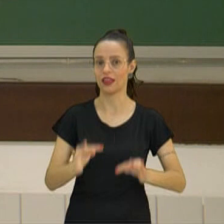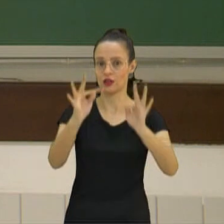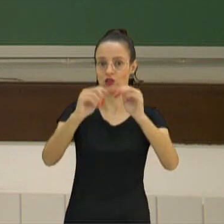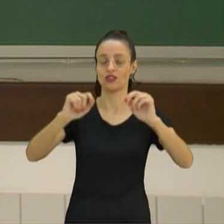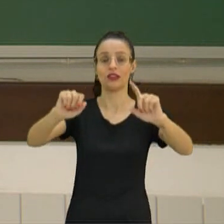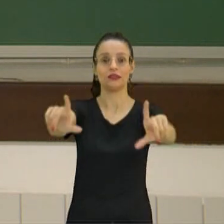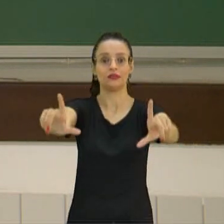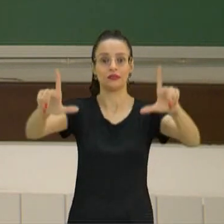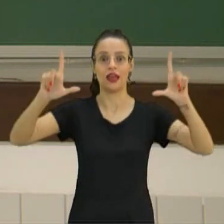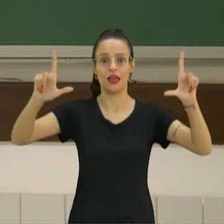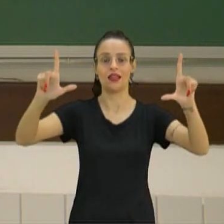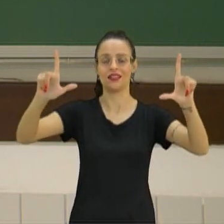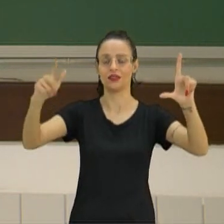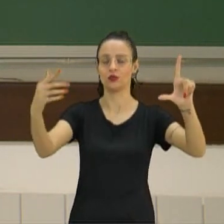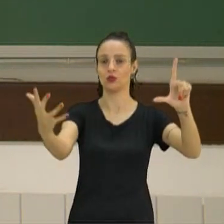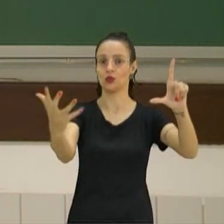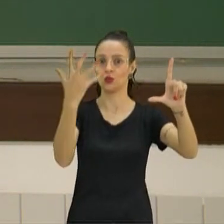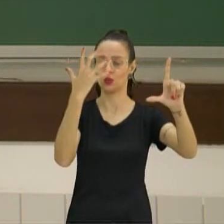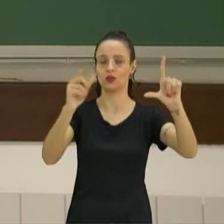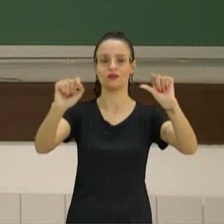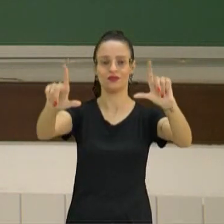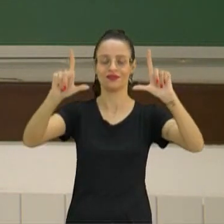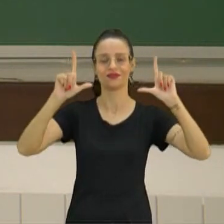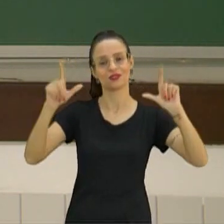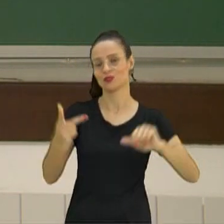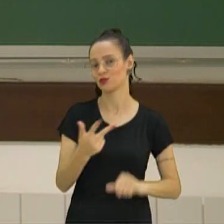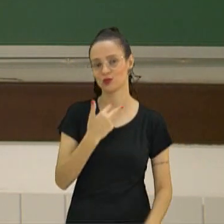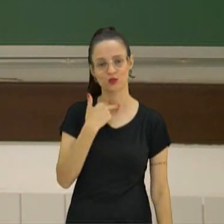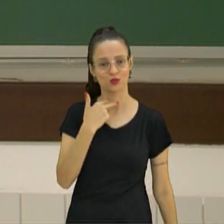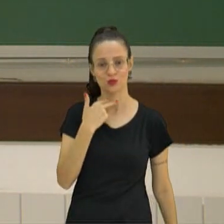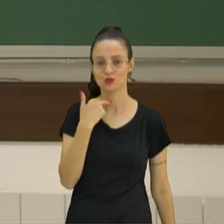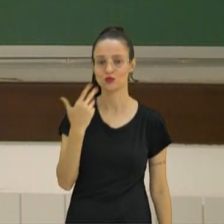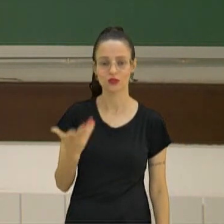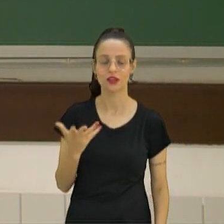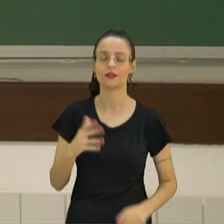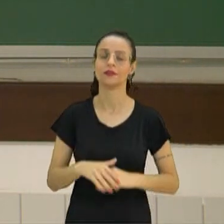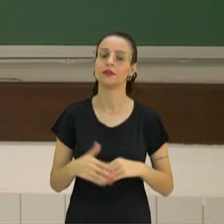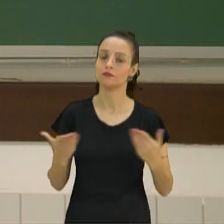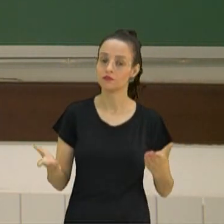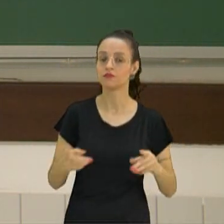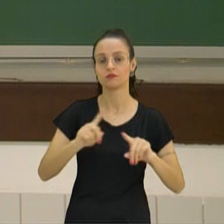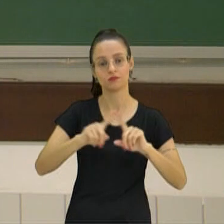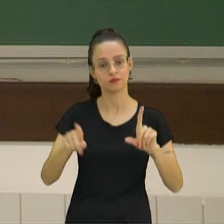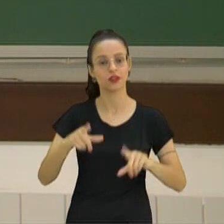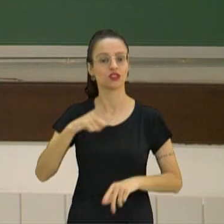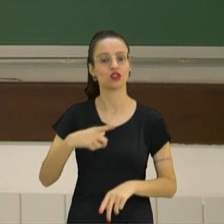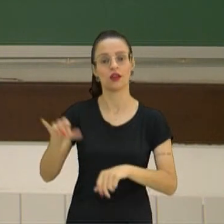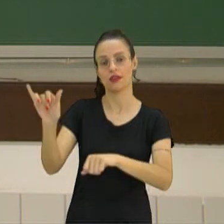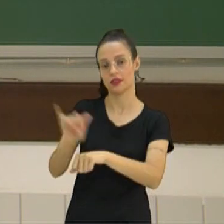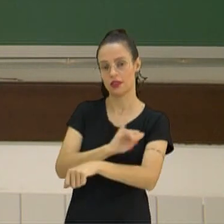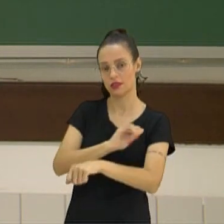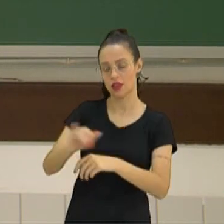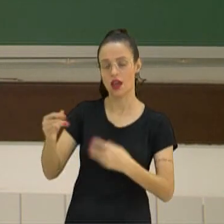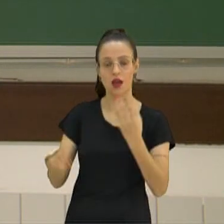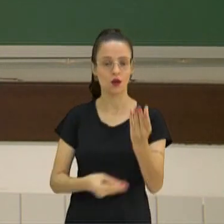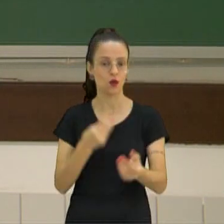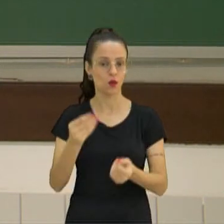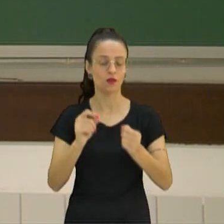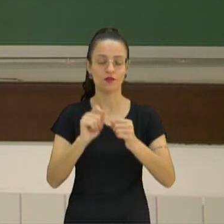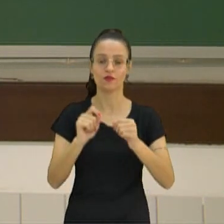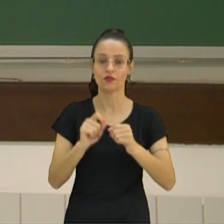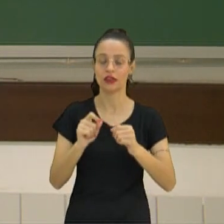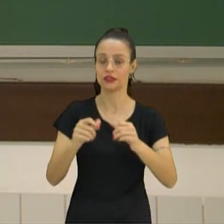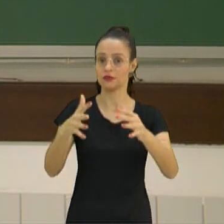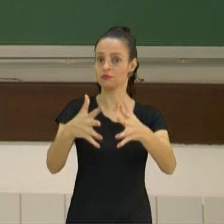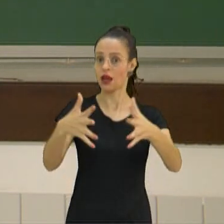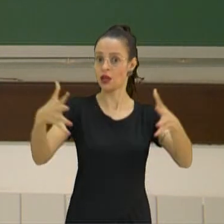ter um telão, por exemplo, né, para ampliar a imagem dos atores, né, mas tinha uma forma deles ficarem maiores